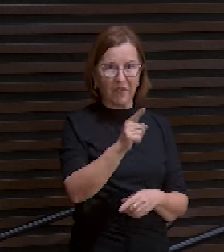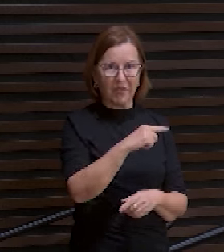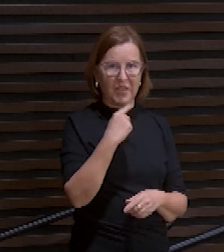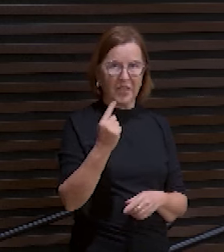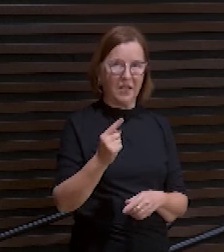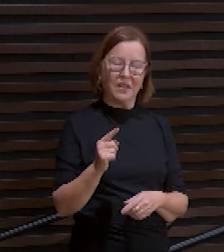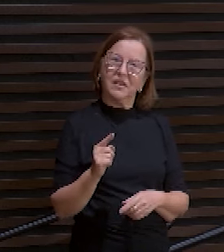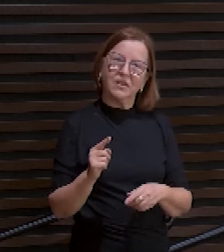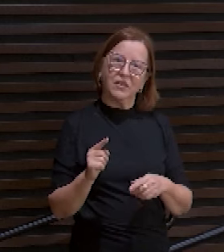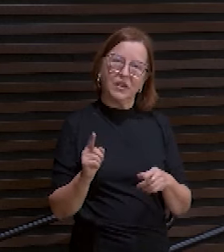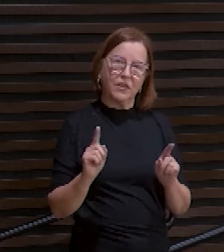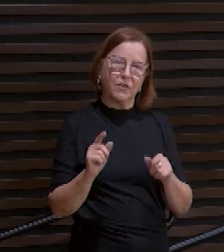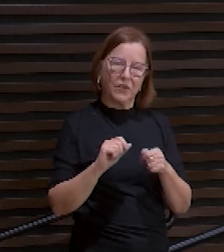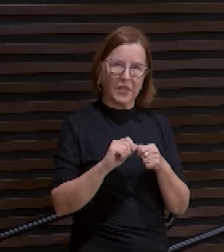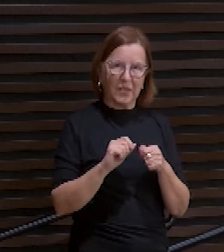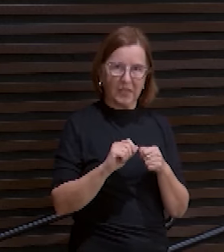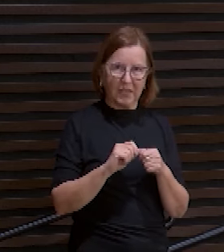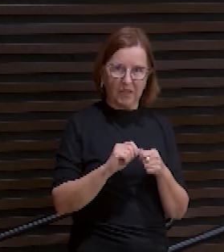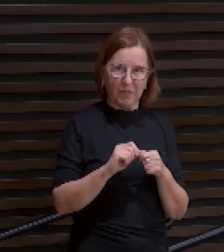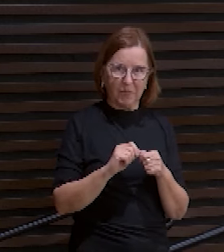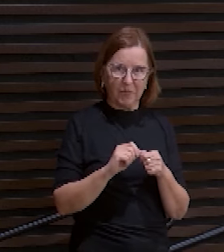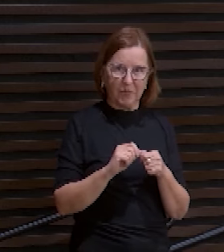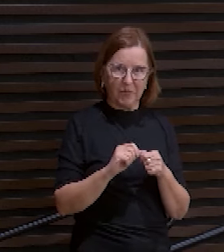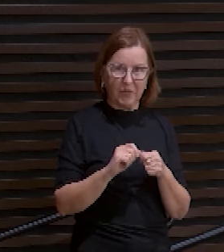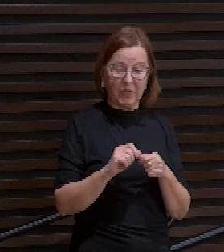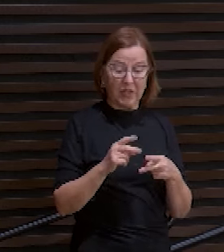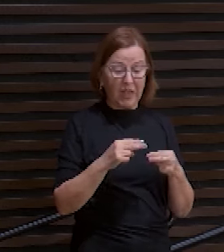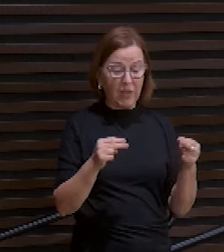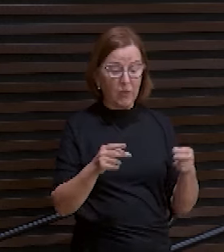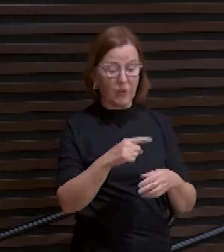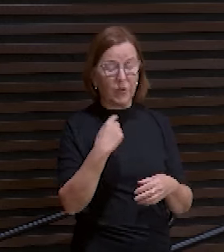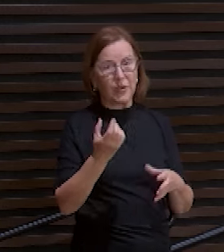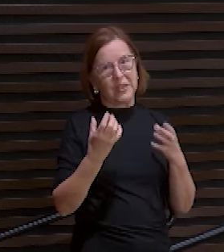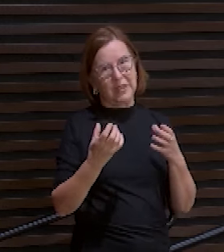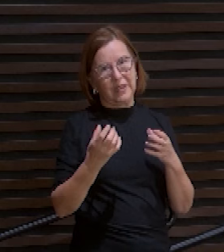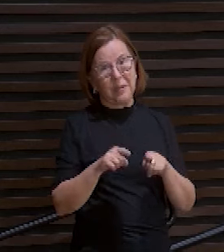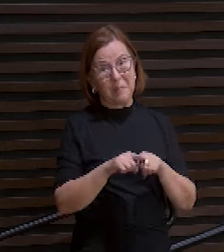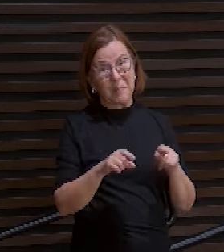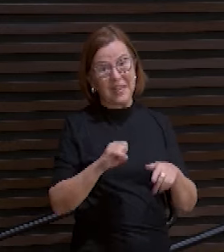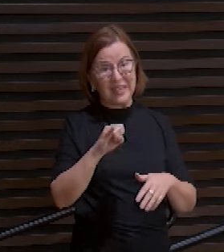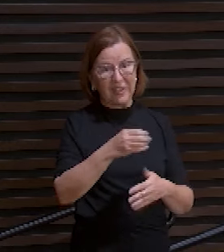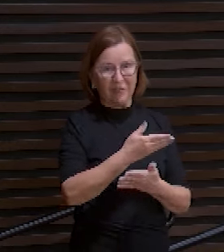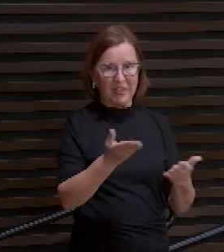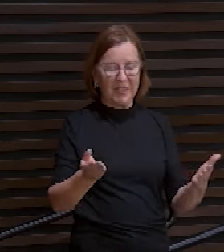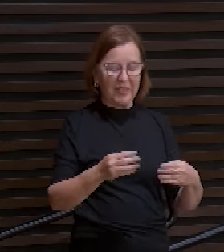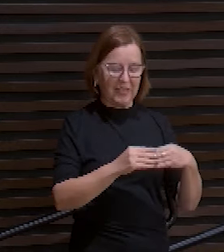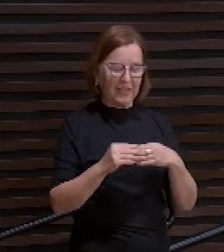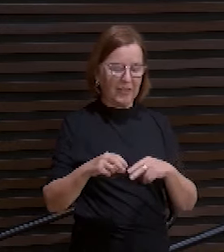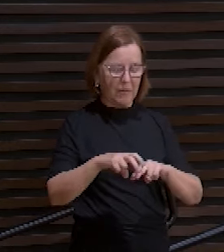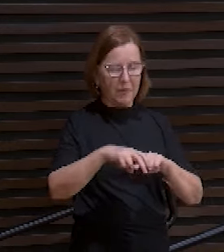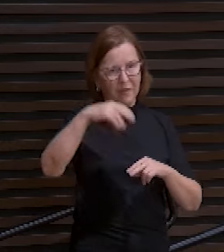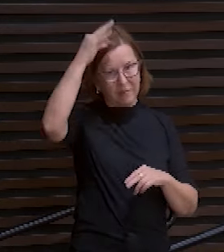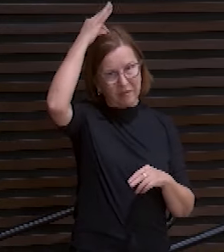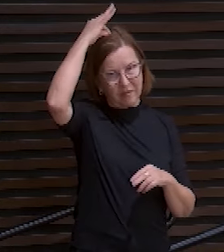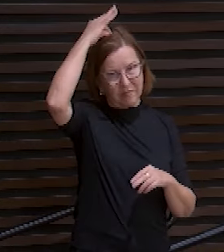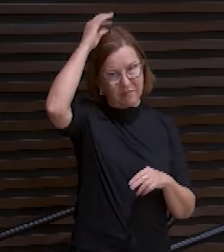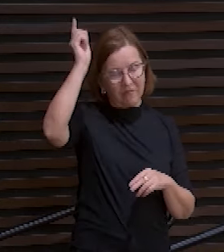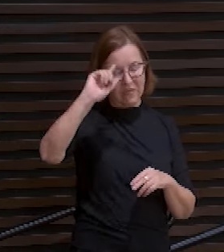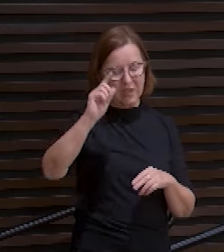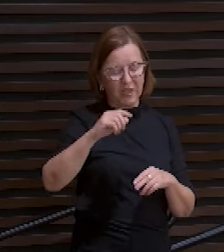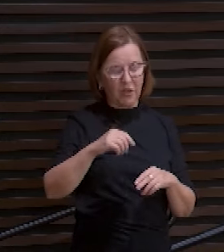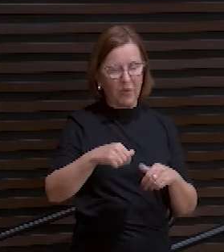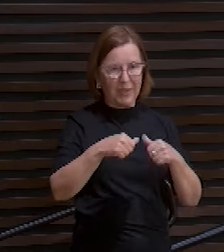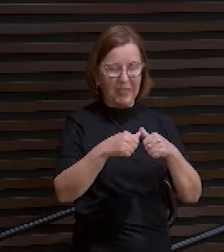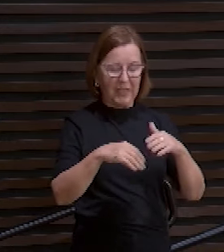o que porventura seja do vosso querer mas se sois guiados pelo Espírito não estais sobre